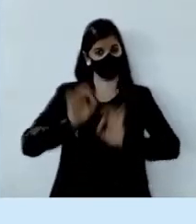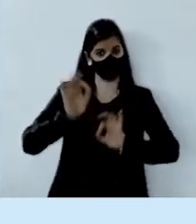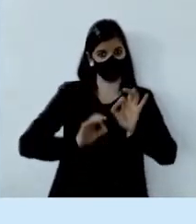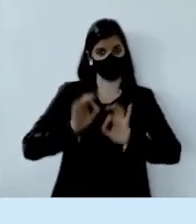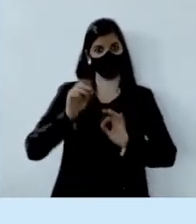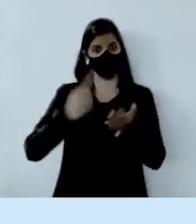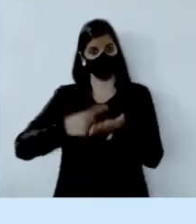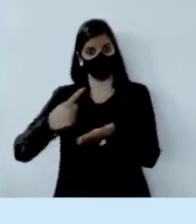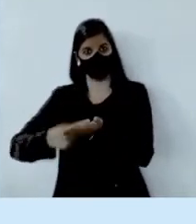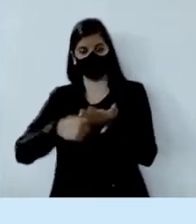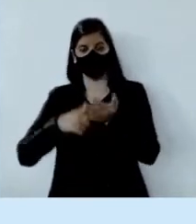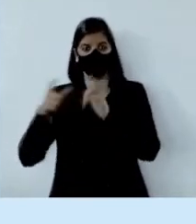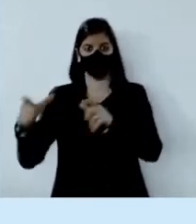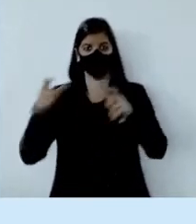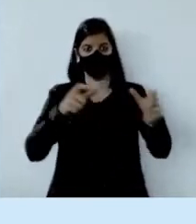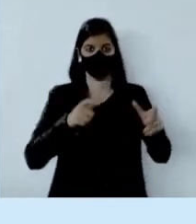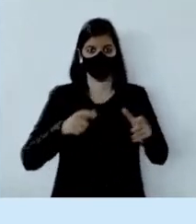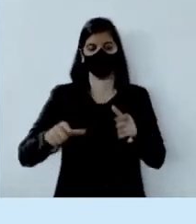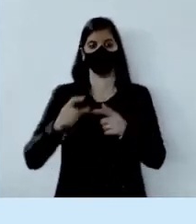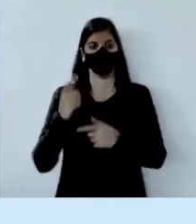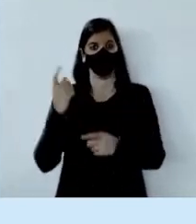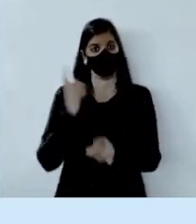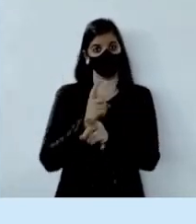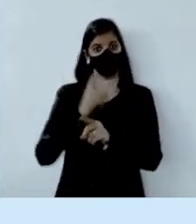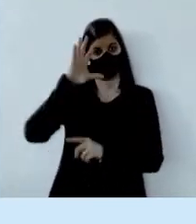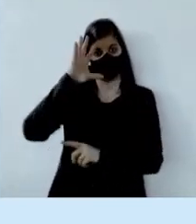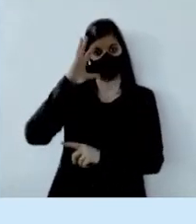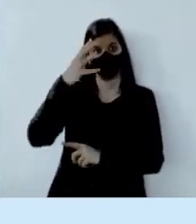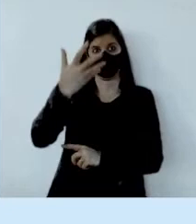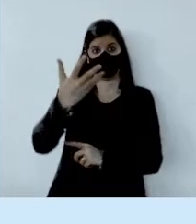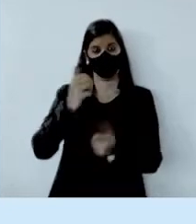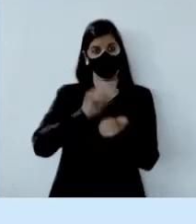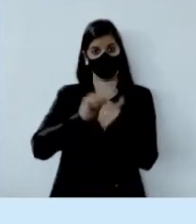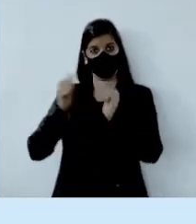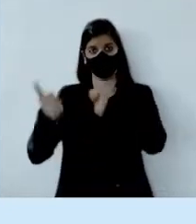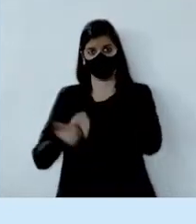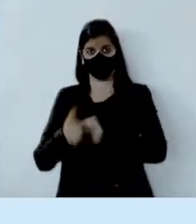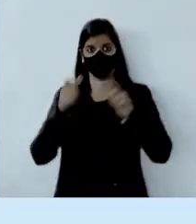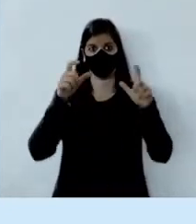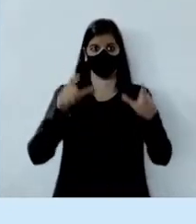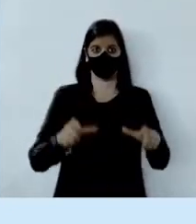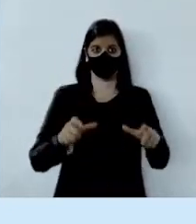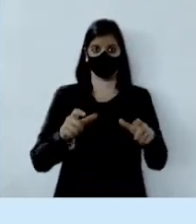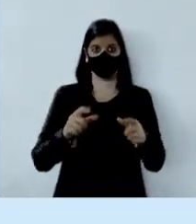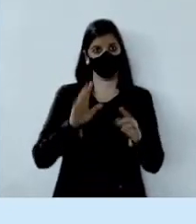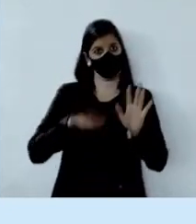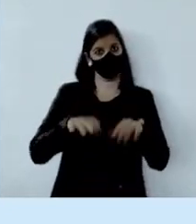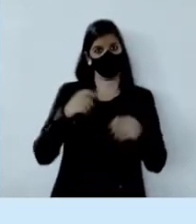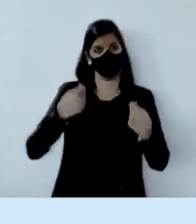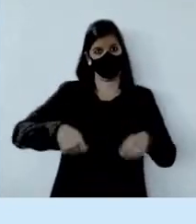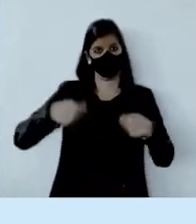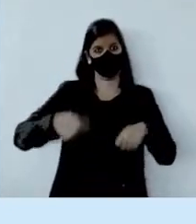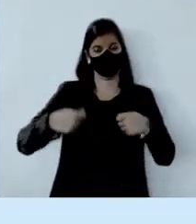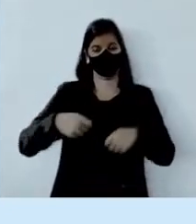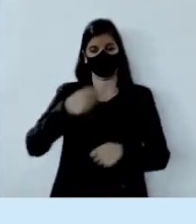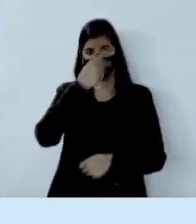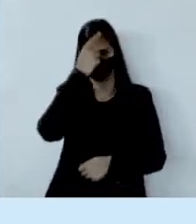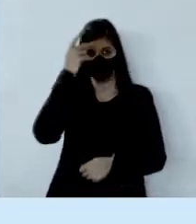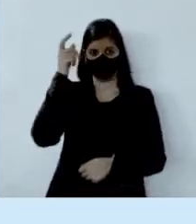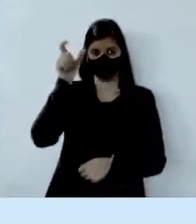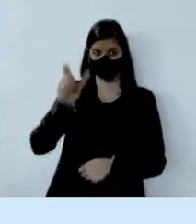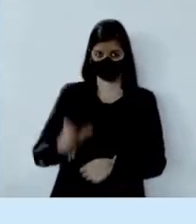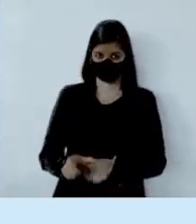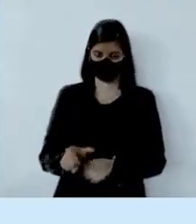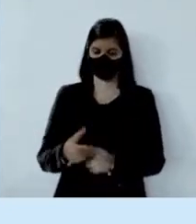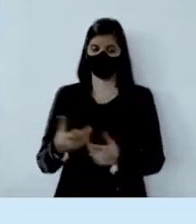diversos elementos na busca de uma solução mais adequada para o ambiente, conforme a necessidade do cliente. É nesse momento que a